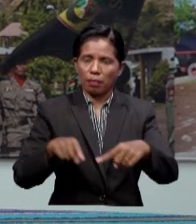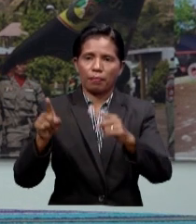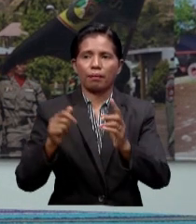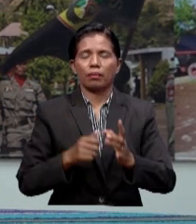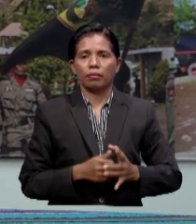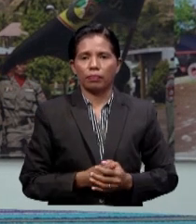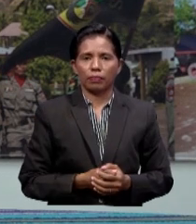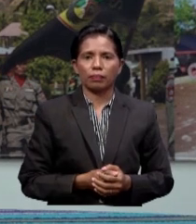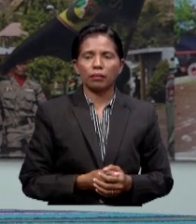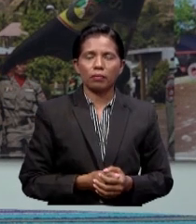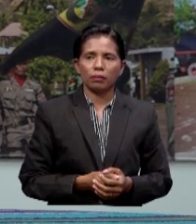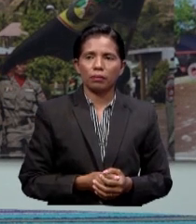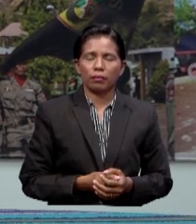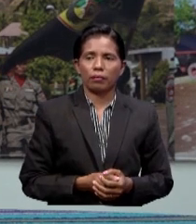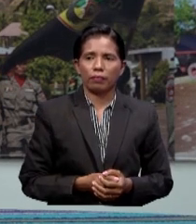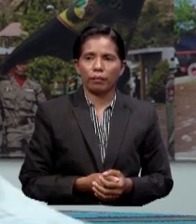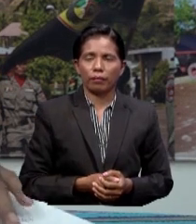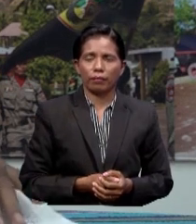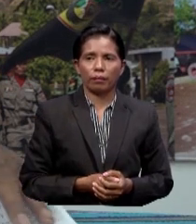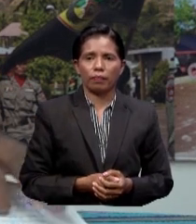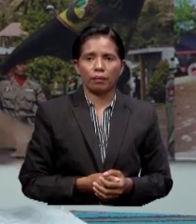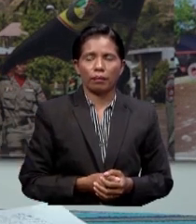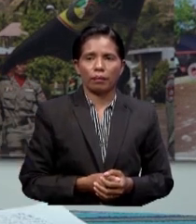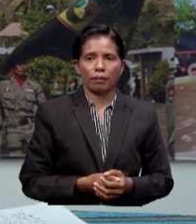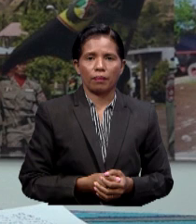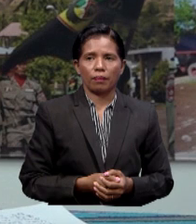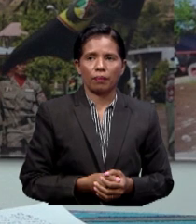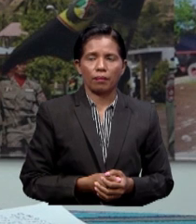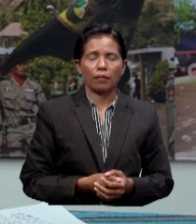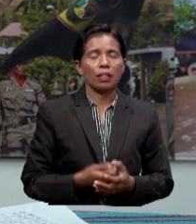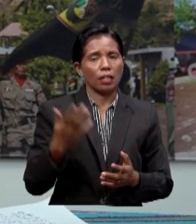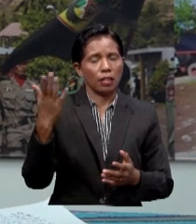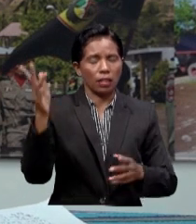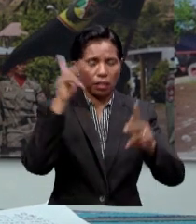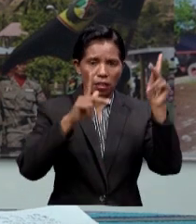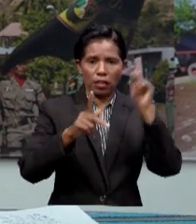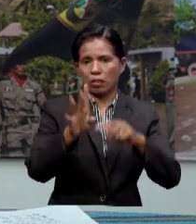e a dor de ser? Ia caso rádio,